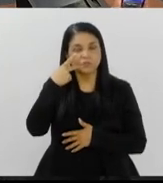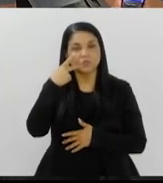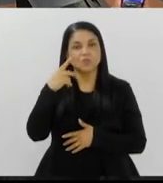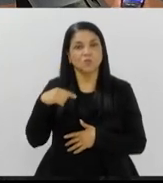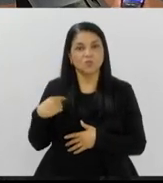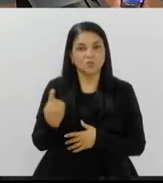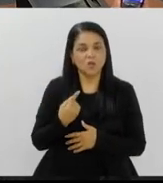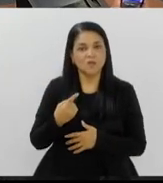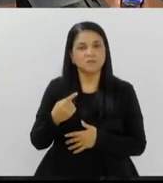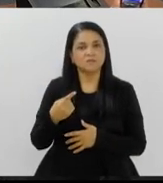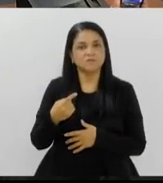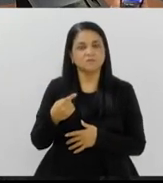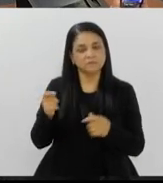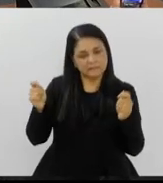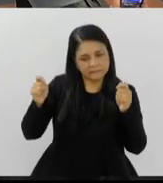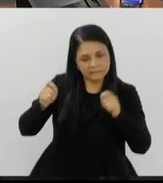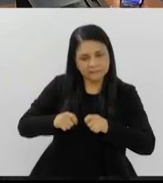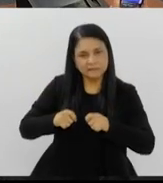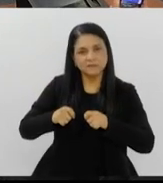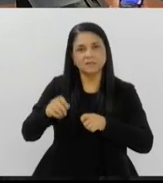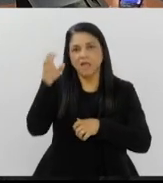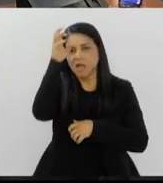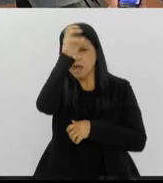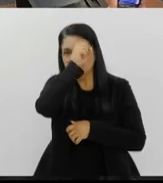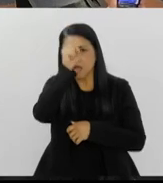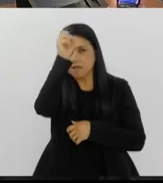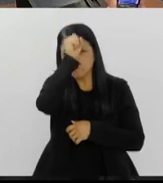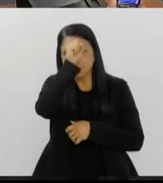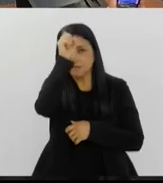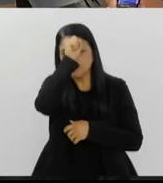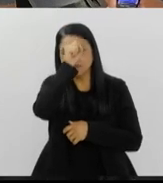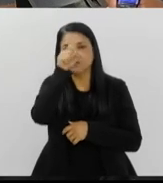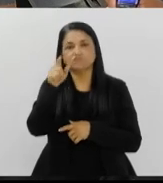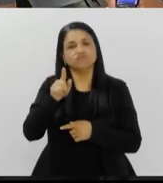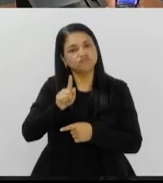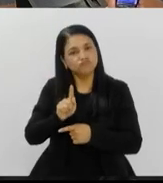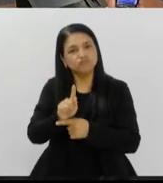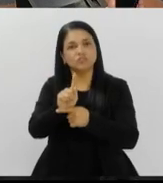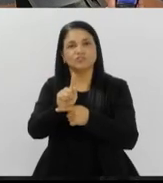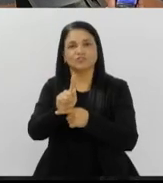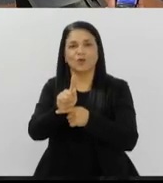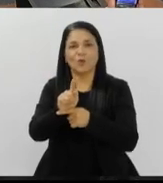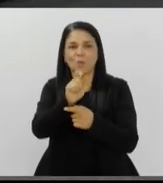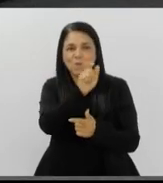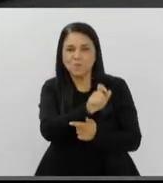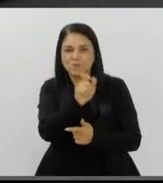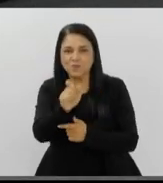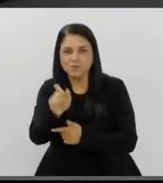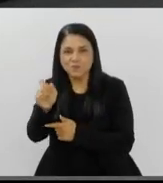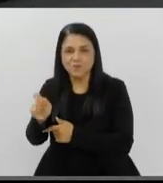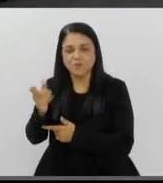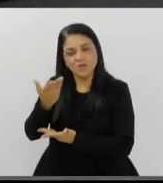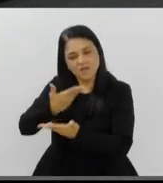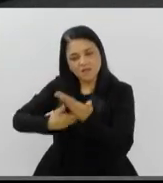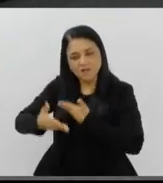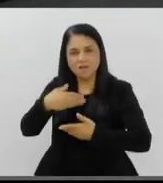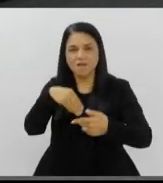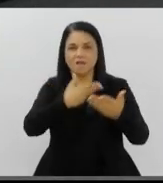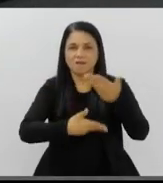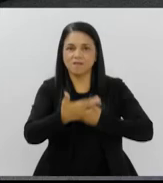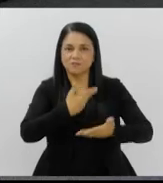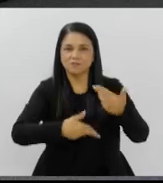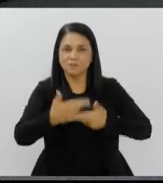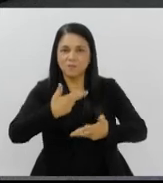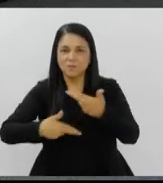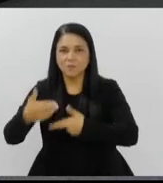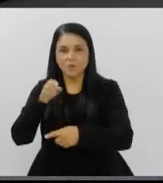vamos adquirindo essa capacidade que você já tem inerente de gerir pessoas, de cuidar do relacionamento, muitas